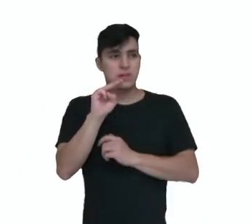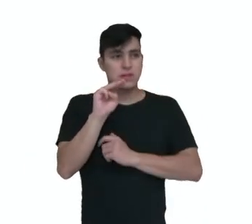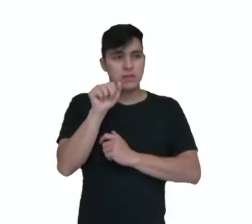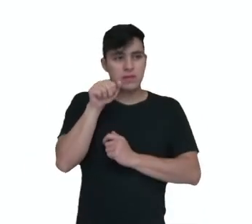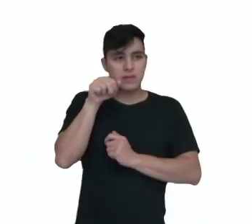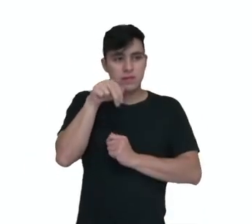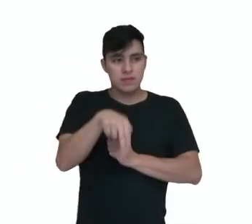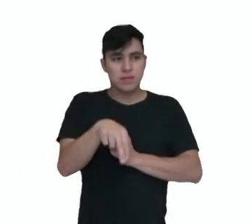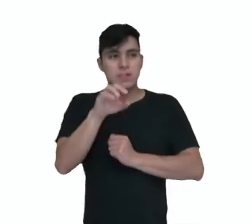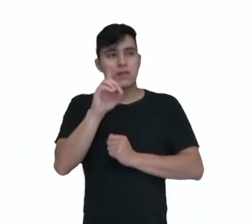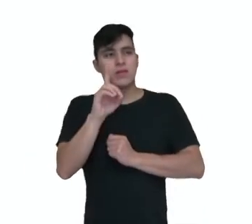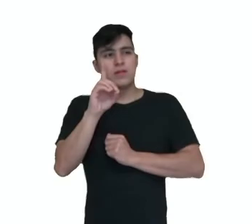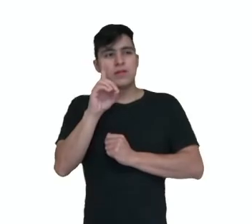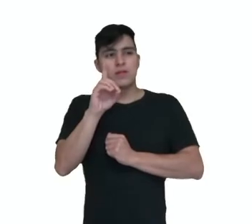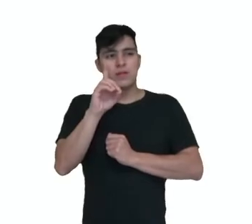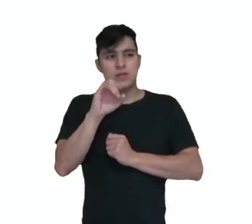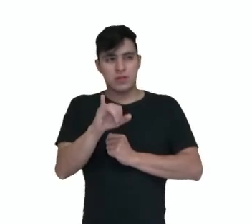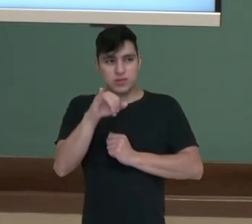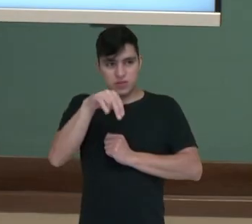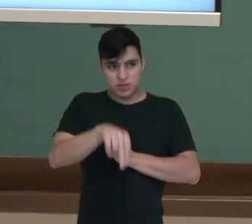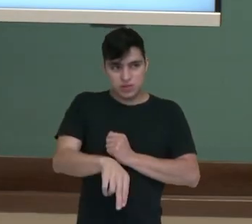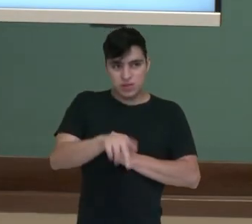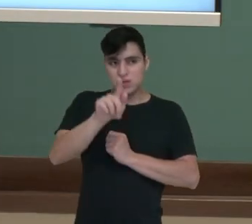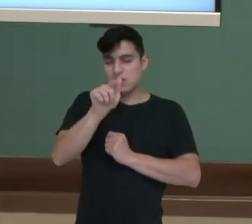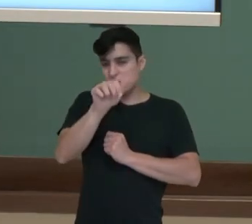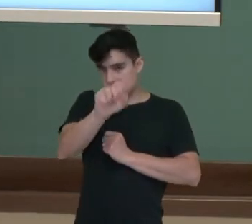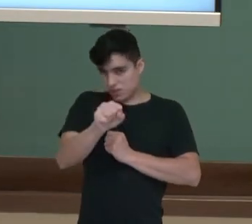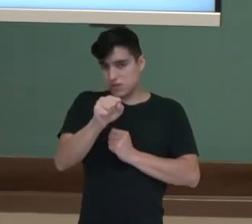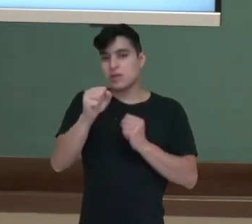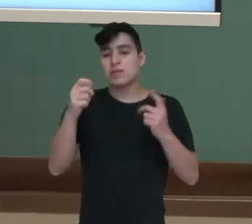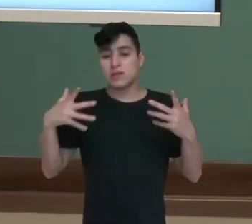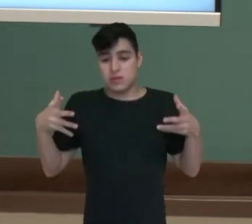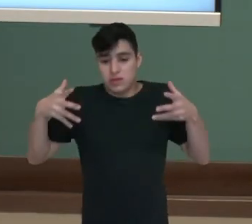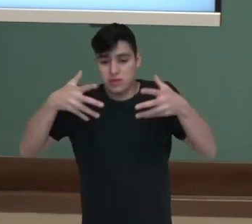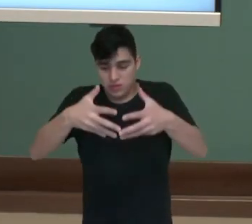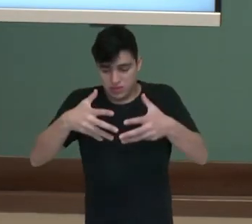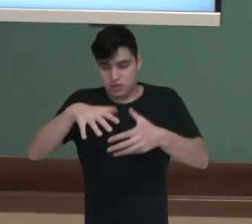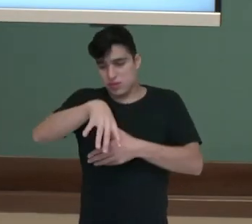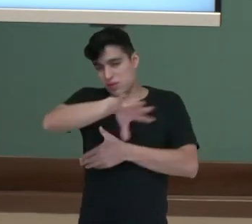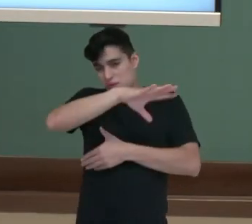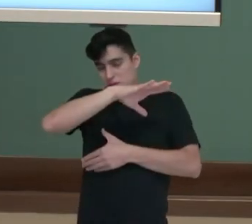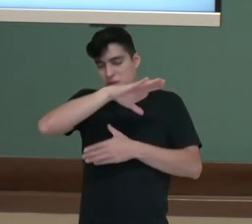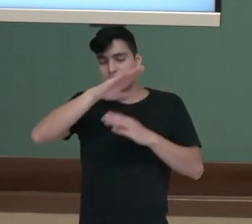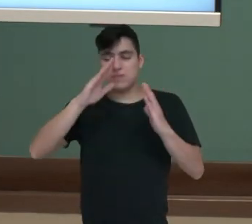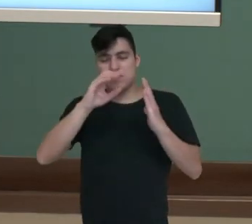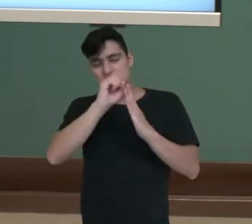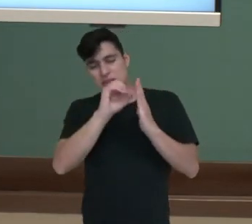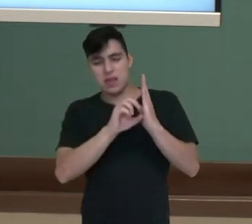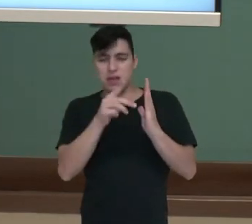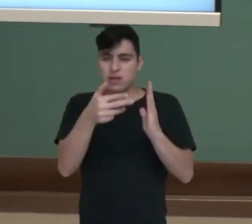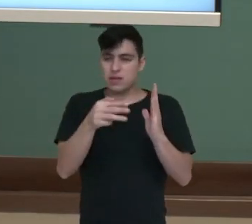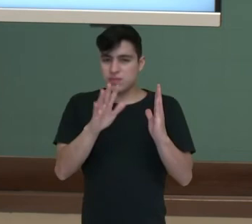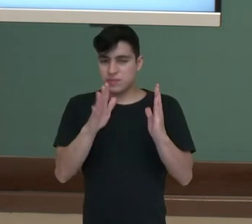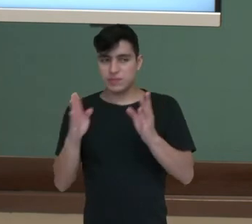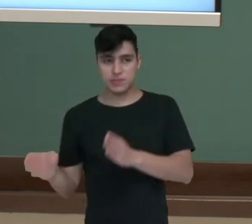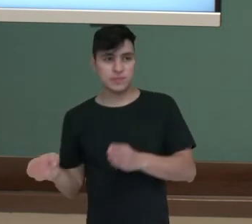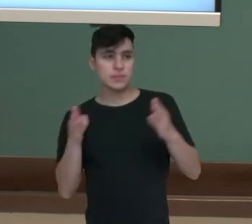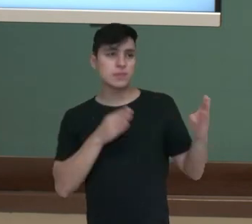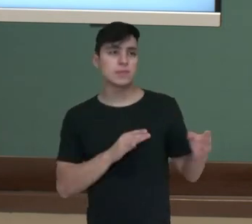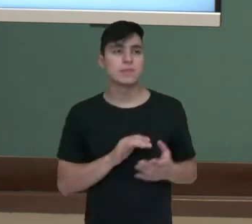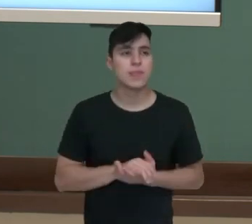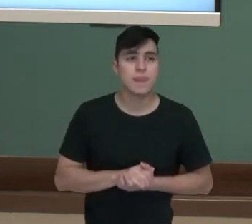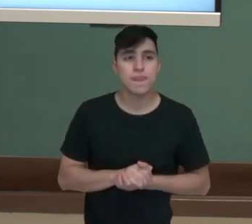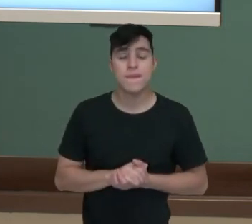trago ali para vocês, né, essa representação do Império Mali, ali por volta do século XIII, né? E uma